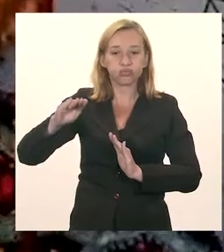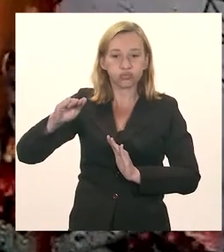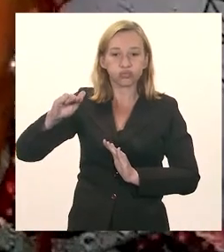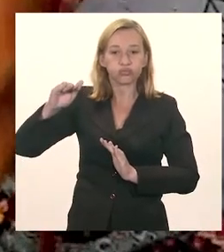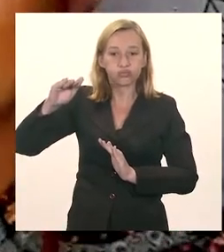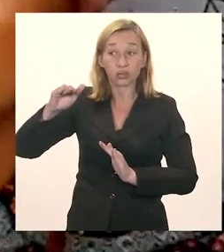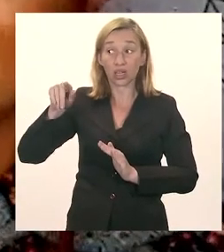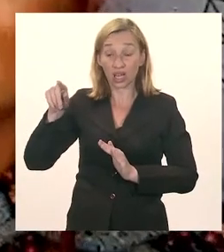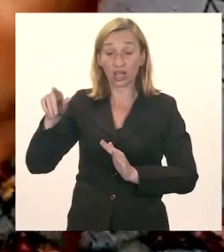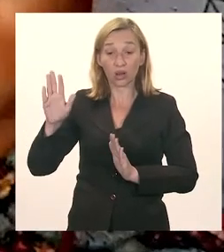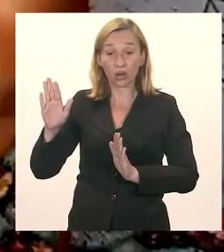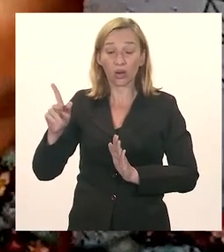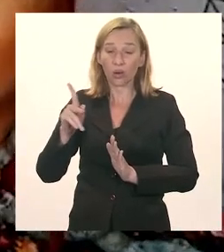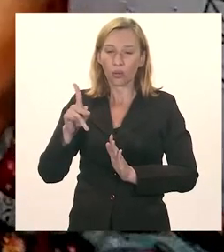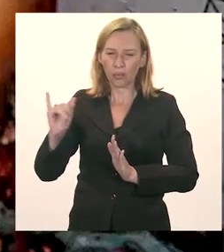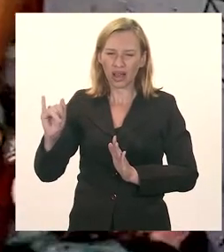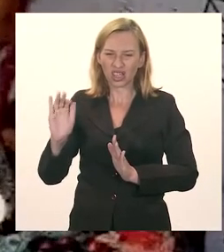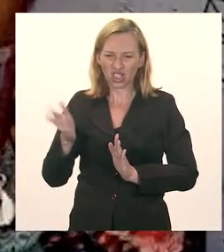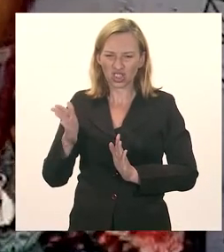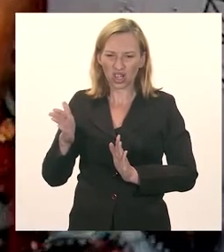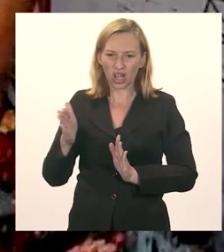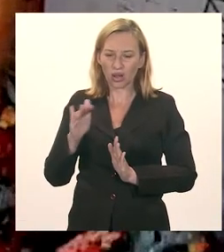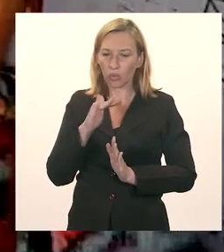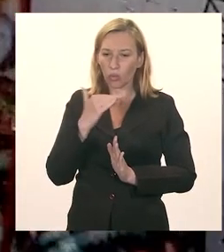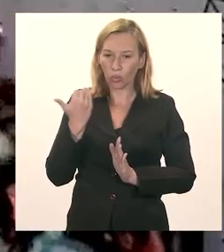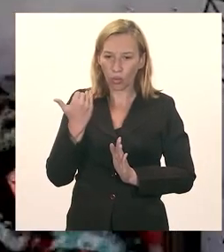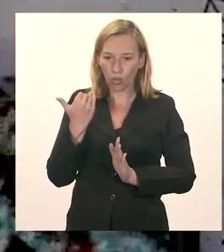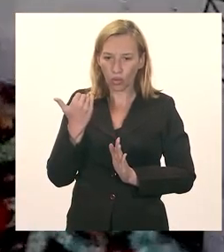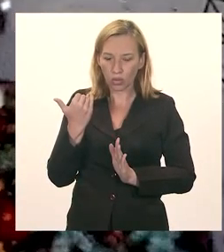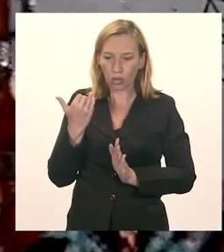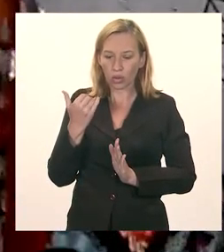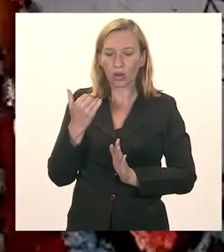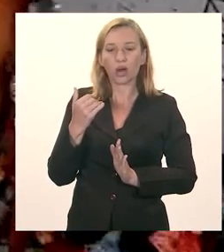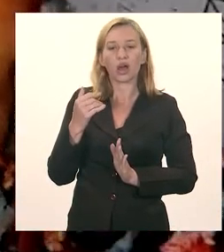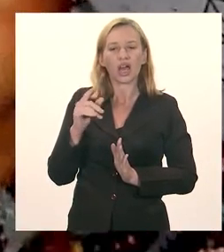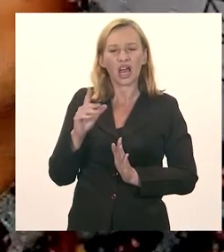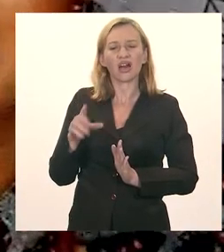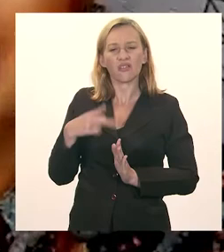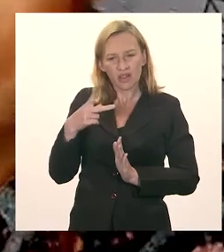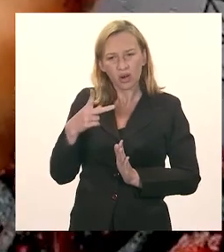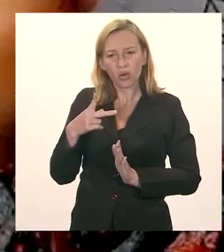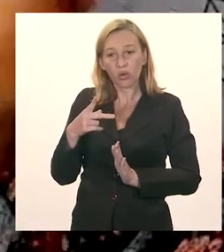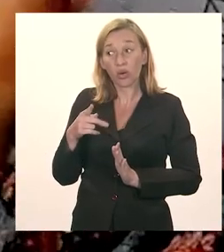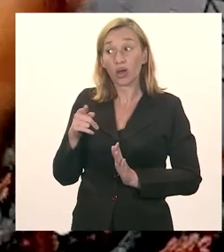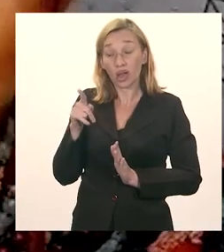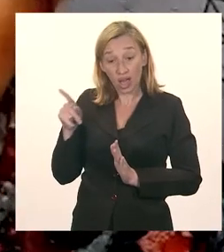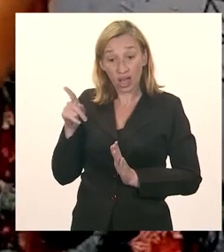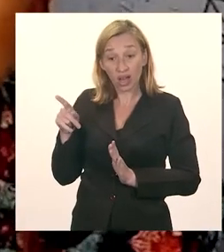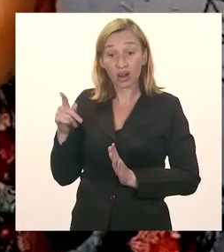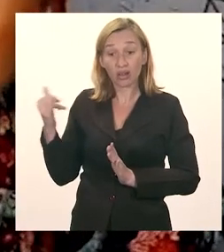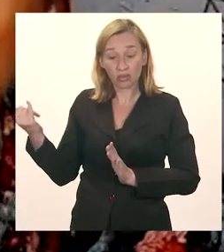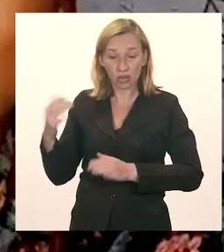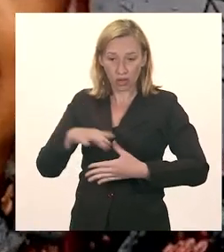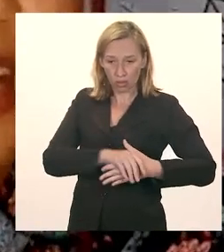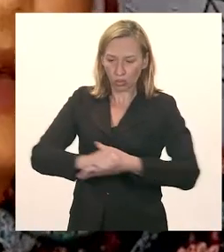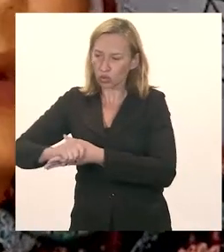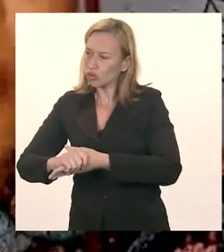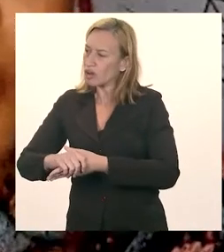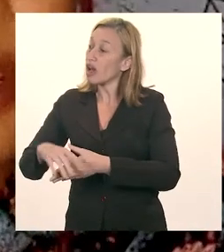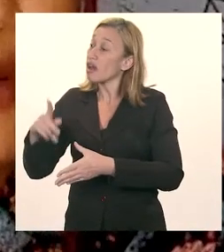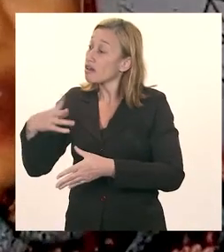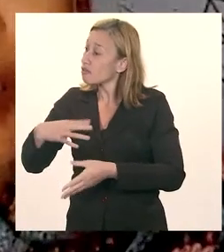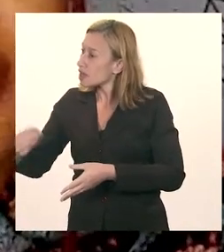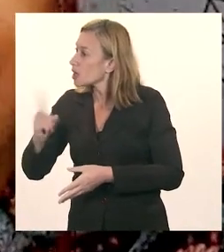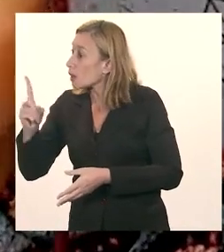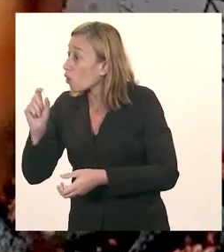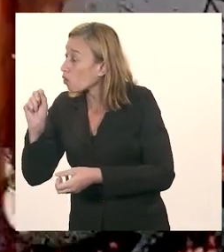já adulta, quando o pai dela estava prestes a falecer, o seu Paulino, ela falou isso, que ele puxou ela pelo braço e disse, filha,